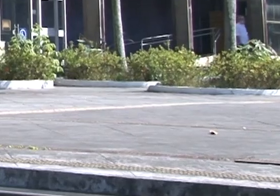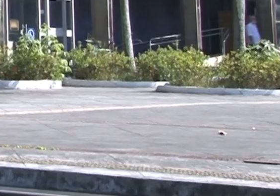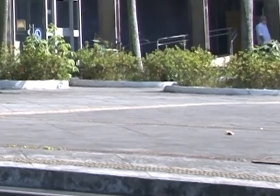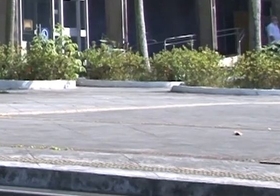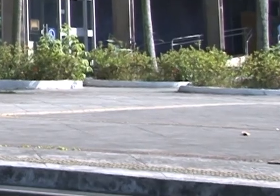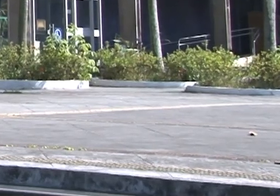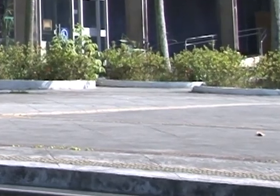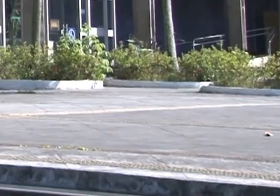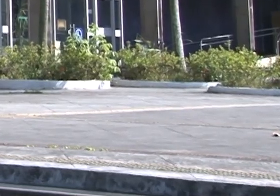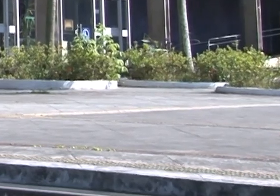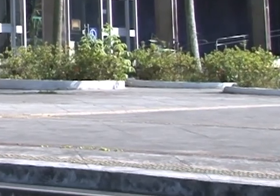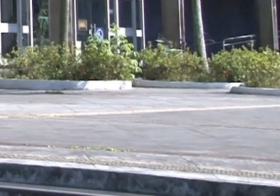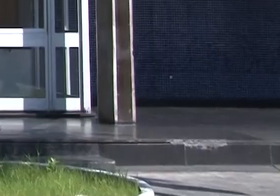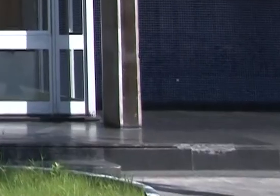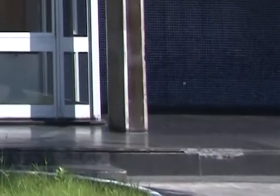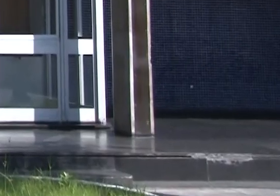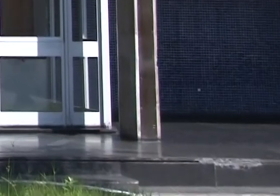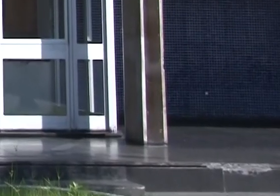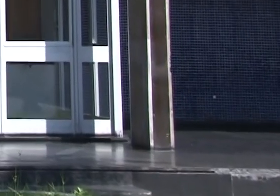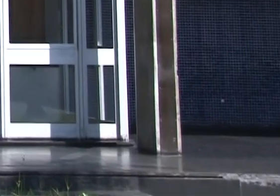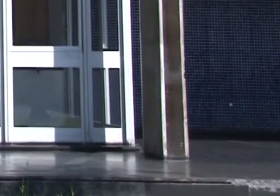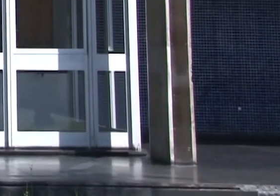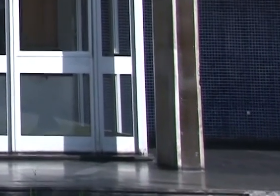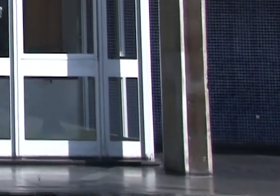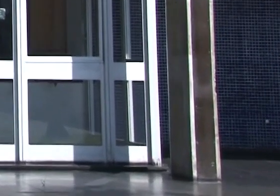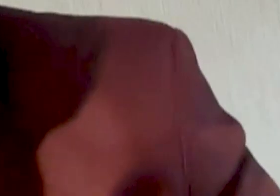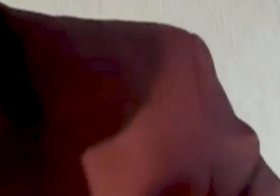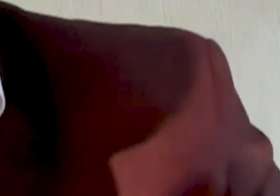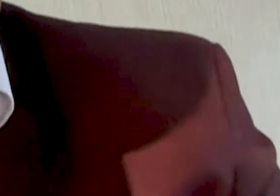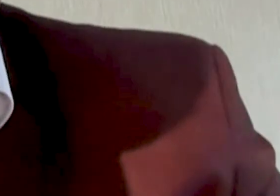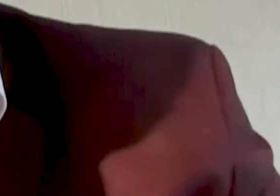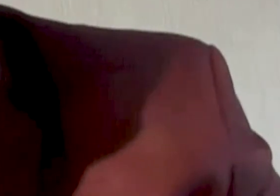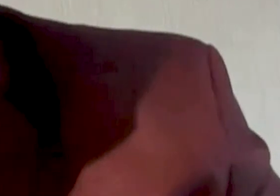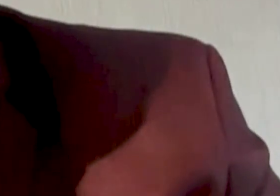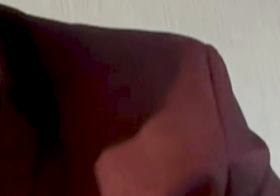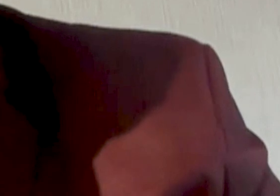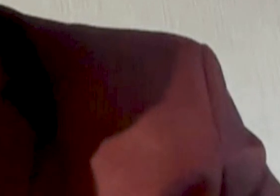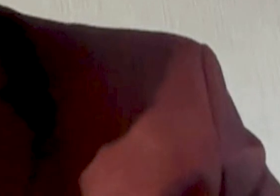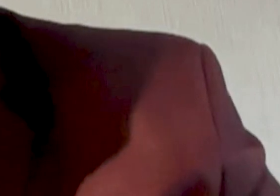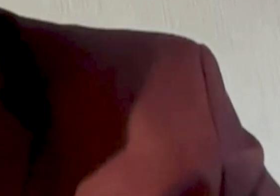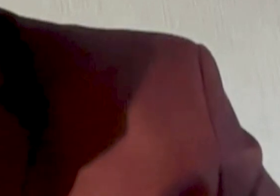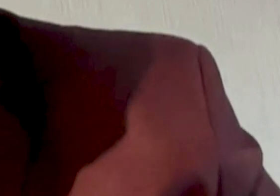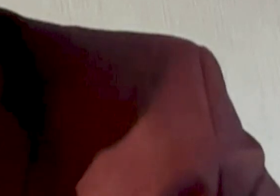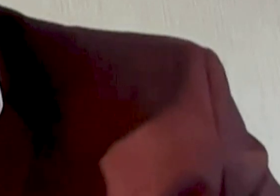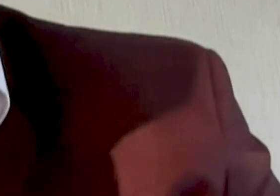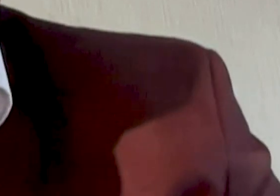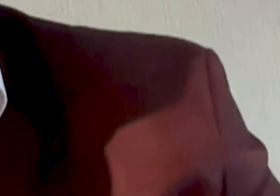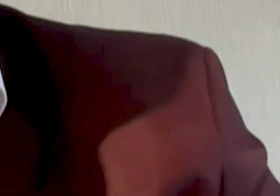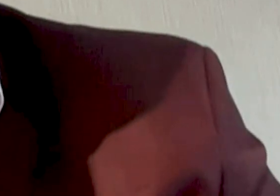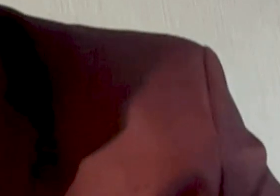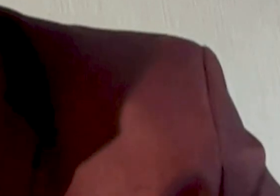durante o ano de 2024 foram apresentados em sessões Ordinárias realizadas da Câmara de Cubatão